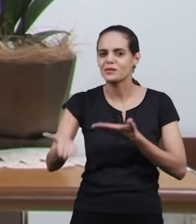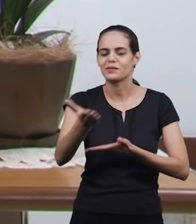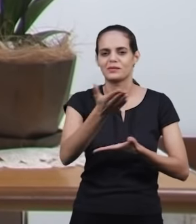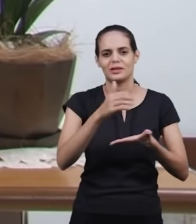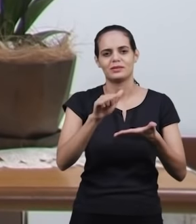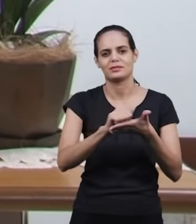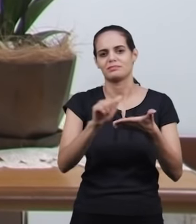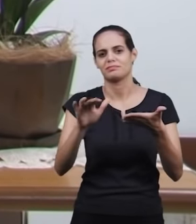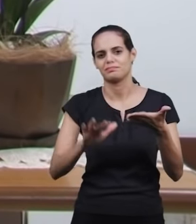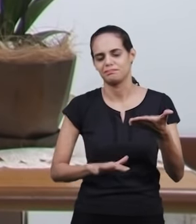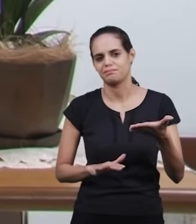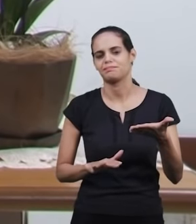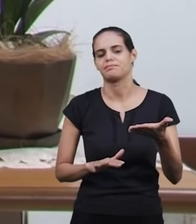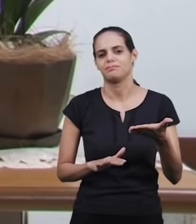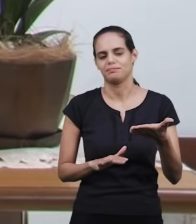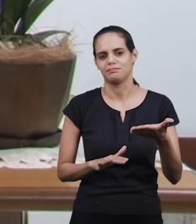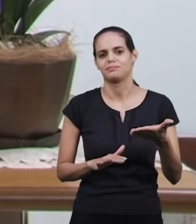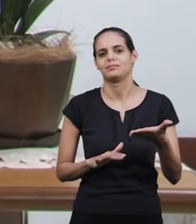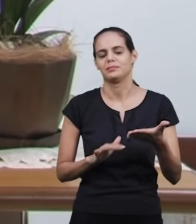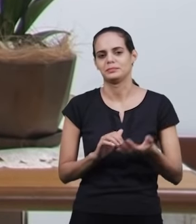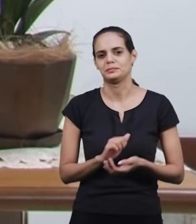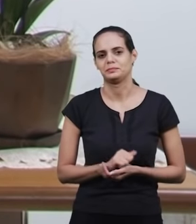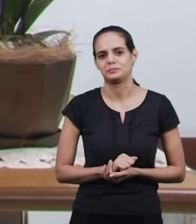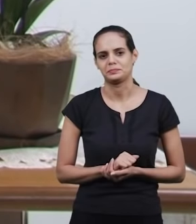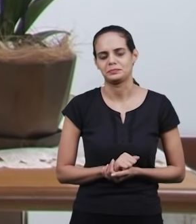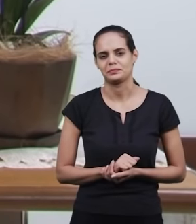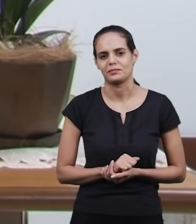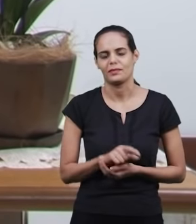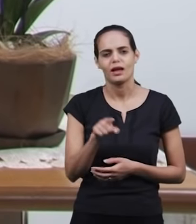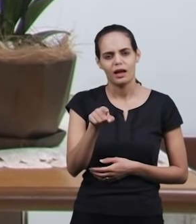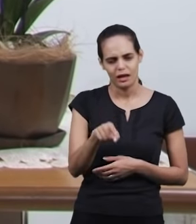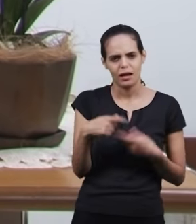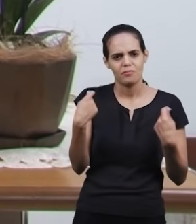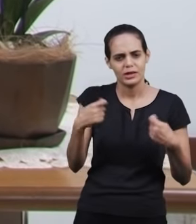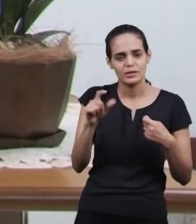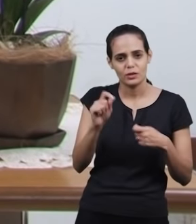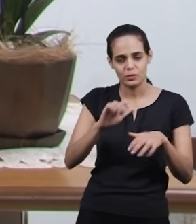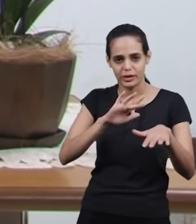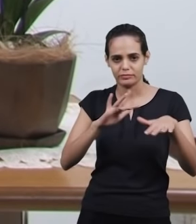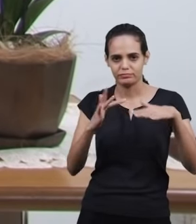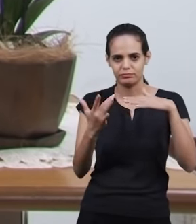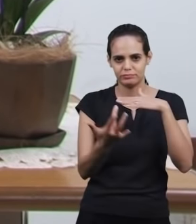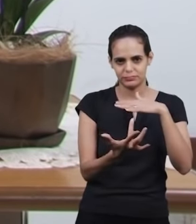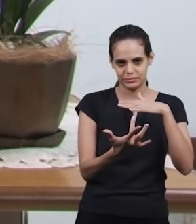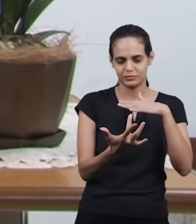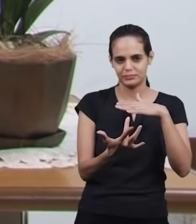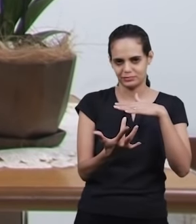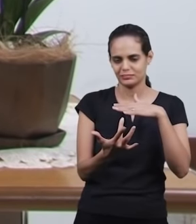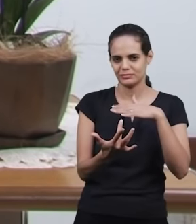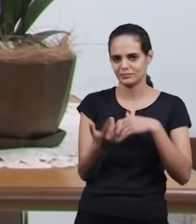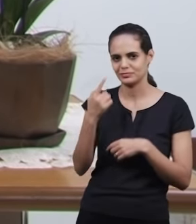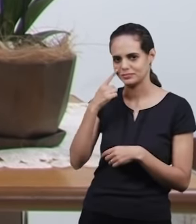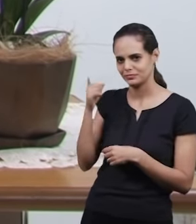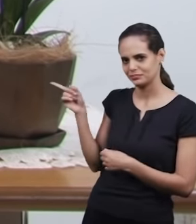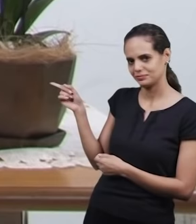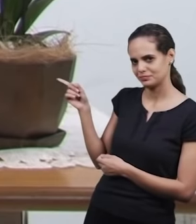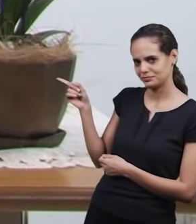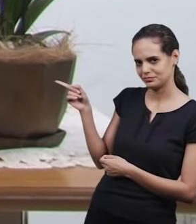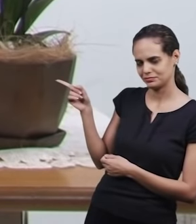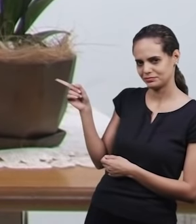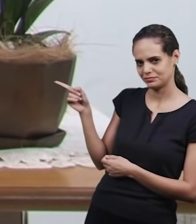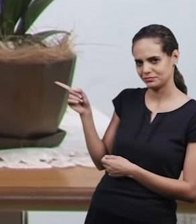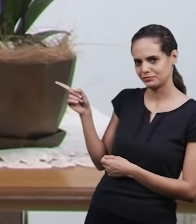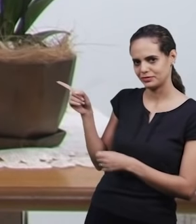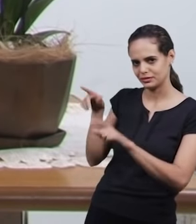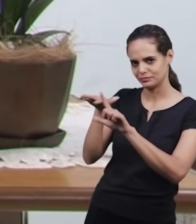nesta atividade. E também não esqueça de se cadastrar no nosso endereço, das nossas redes sociais. O endereço está aqui abaixo agora para